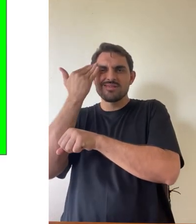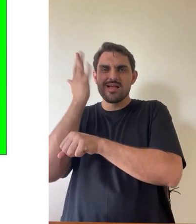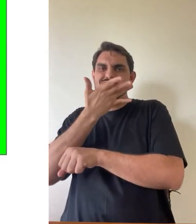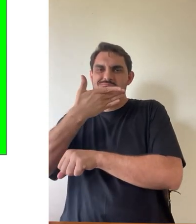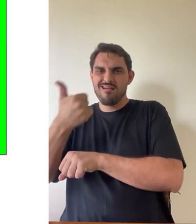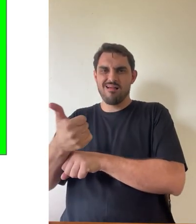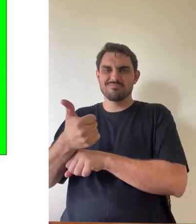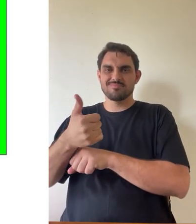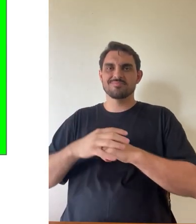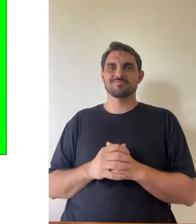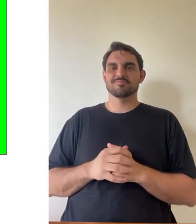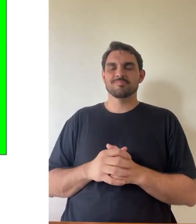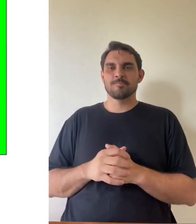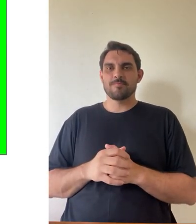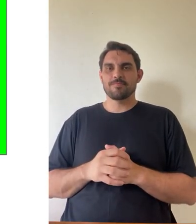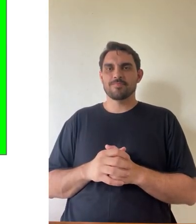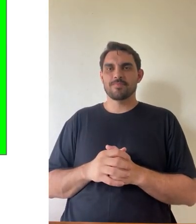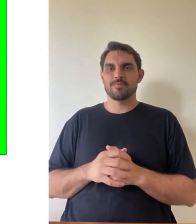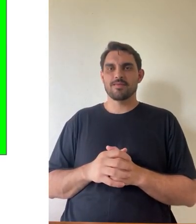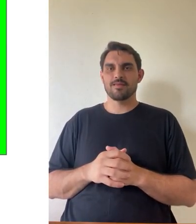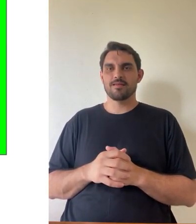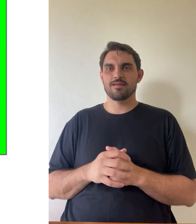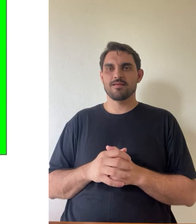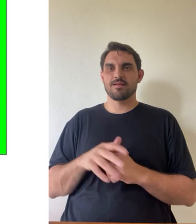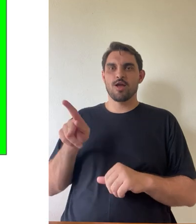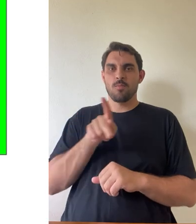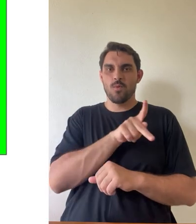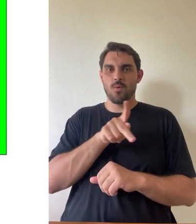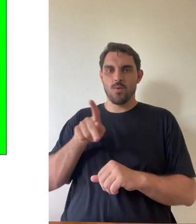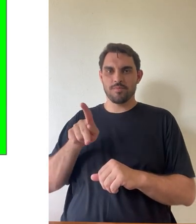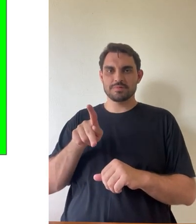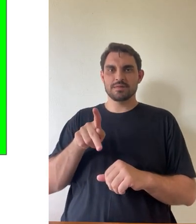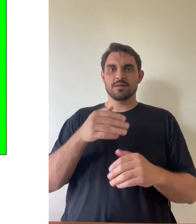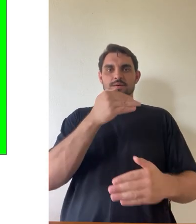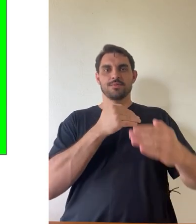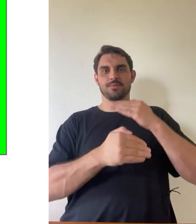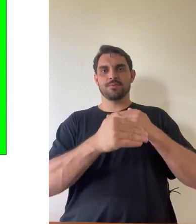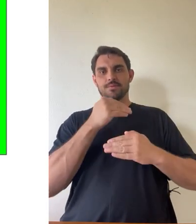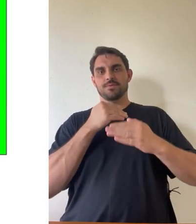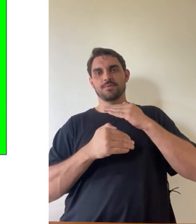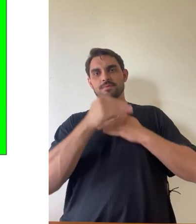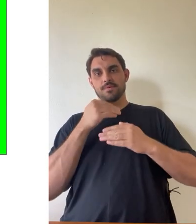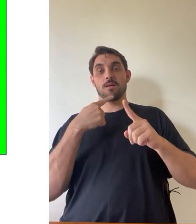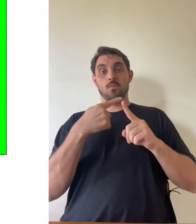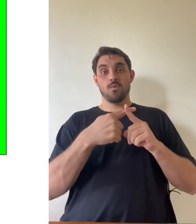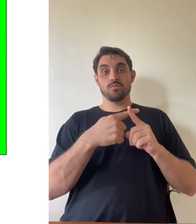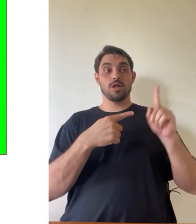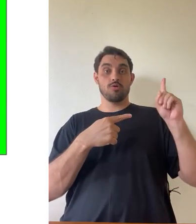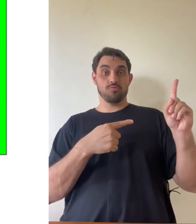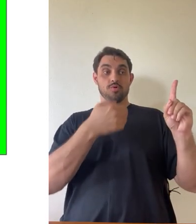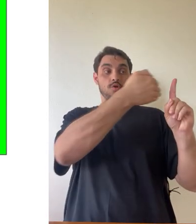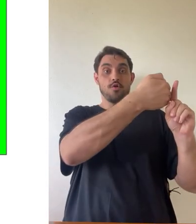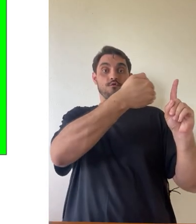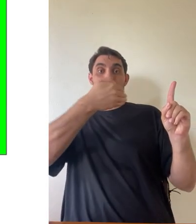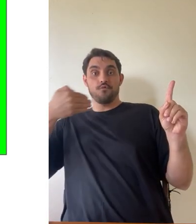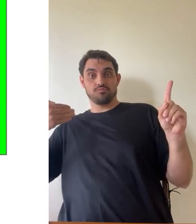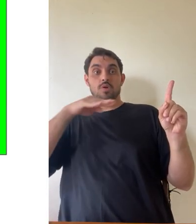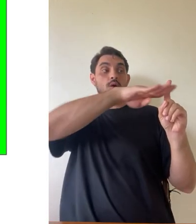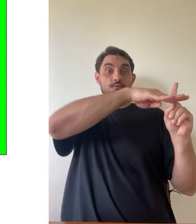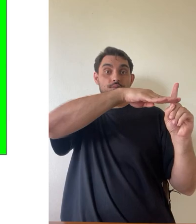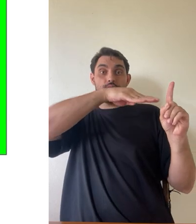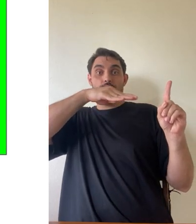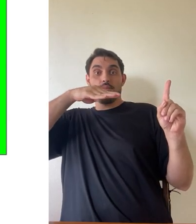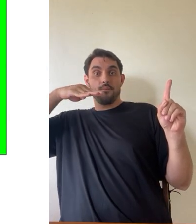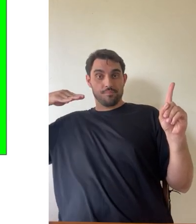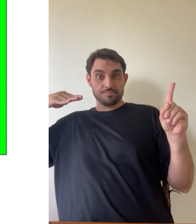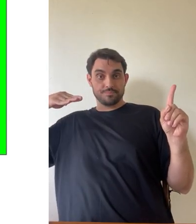melhor. Então, olha só. O movimento agora é retrógrado, porque o corpo se afastou do referencial.